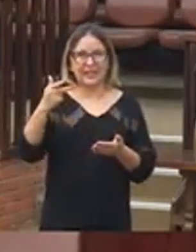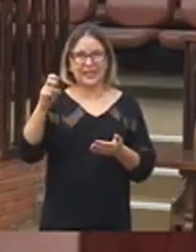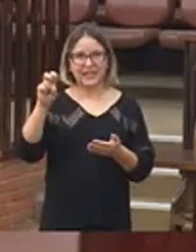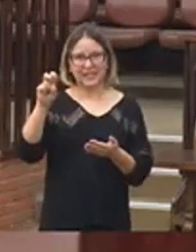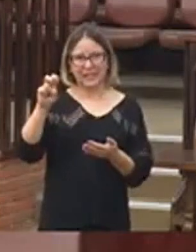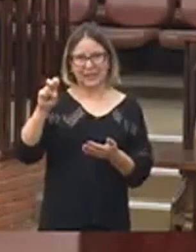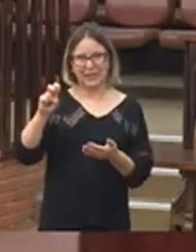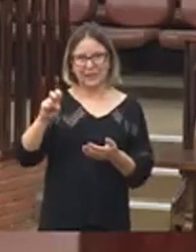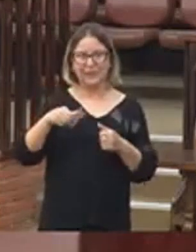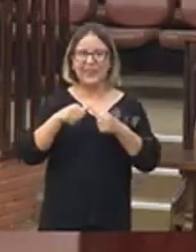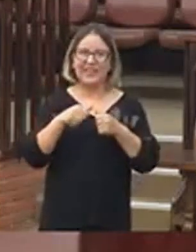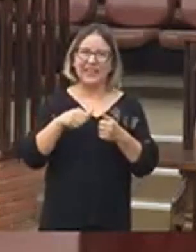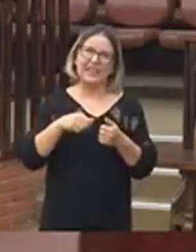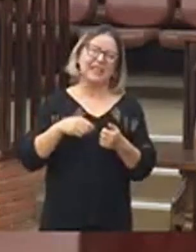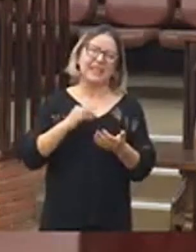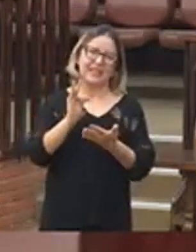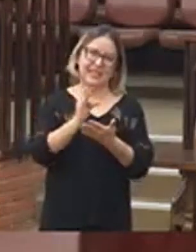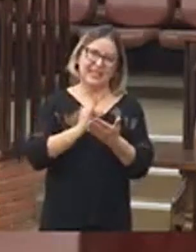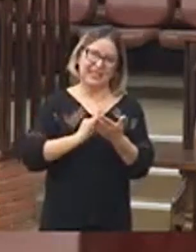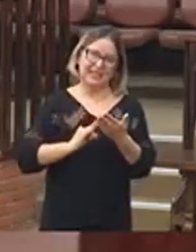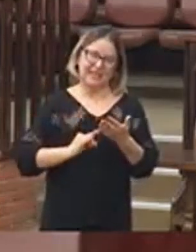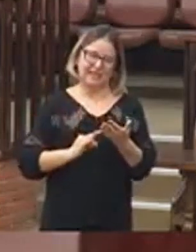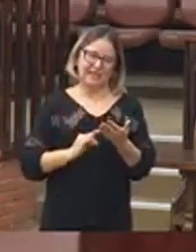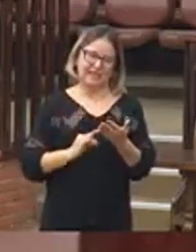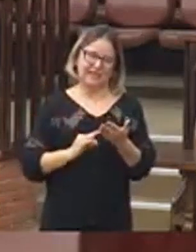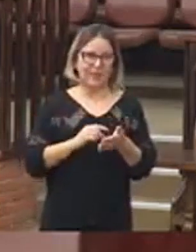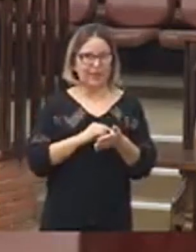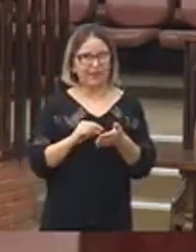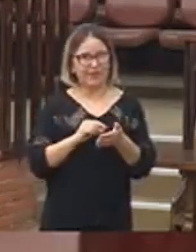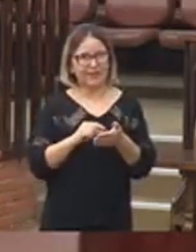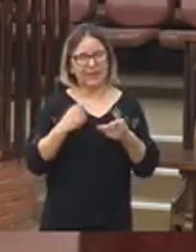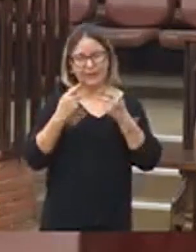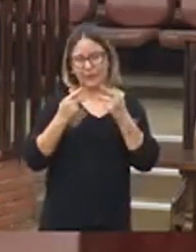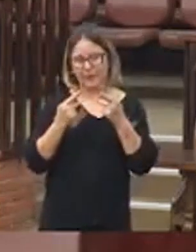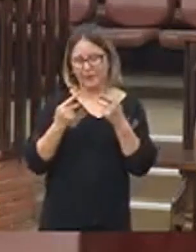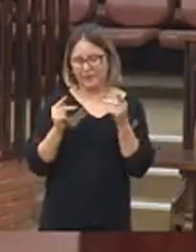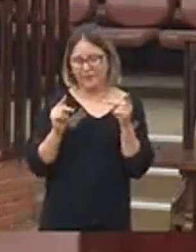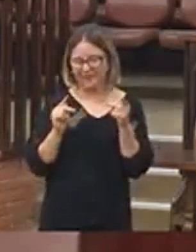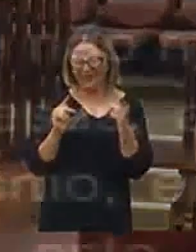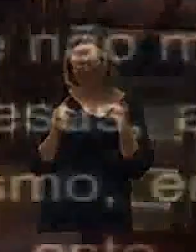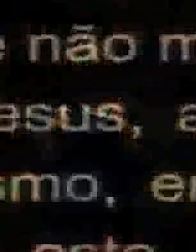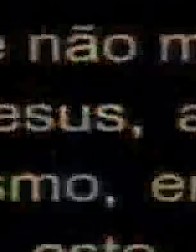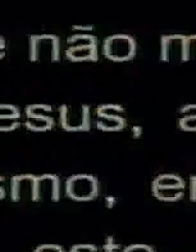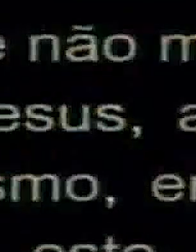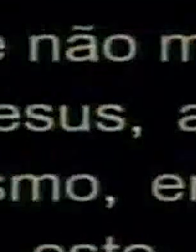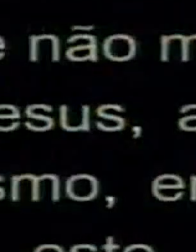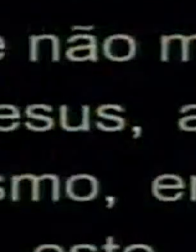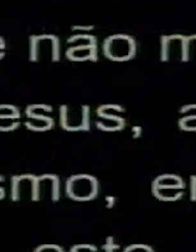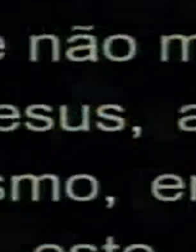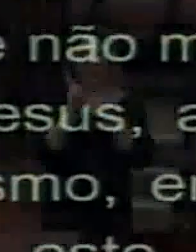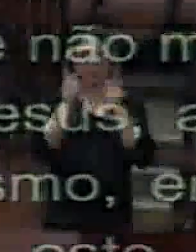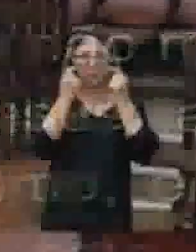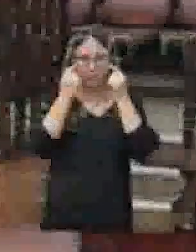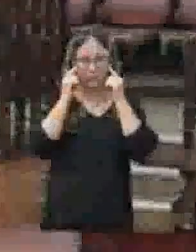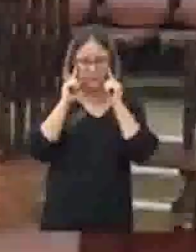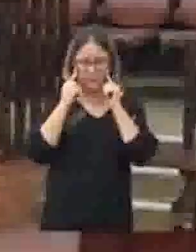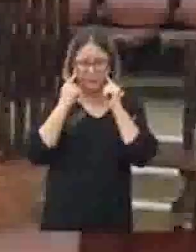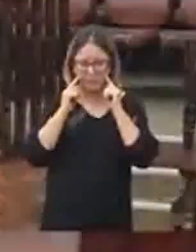texto, esse versículo fala o seguinte: Jesus chorou.